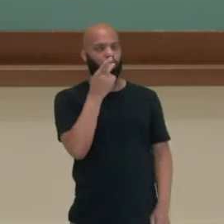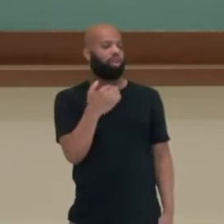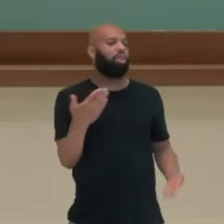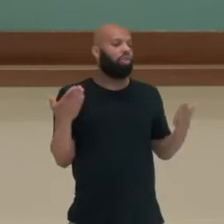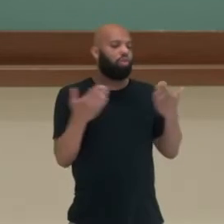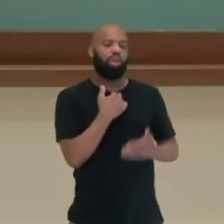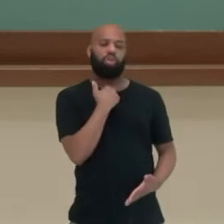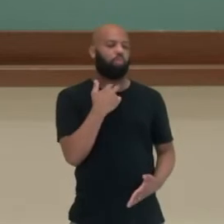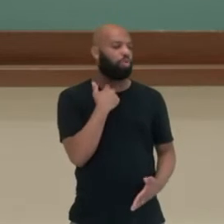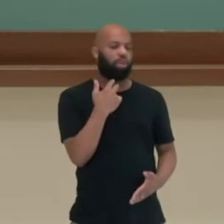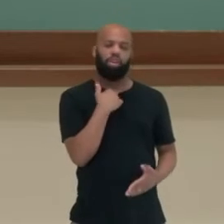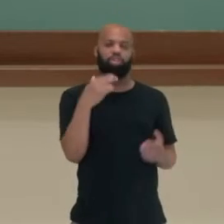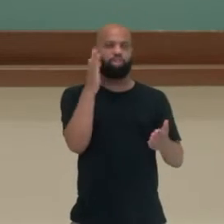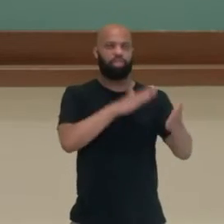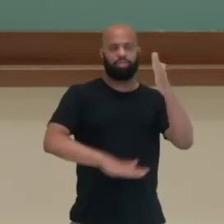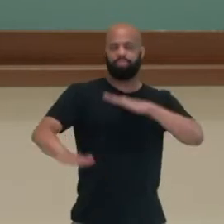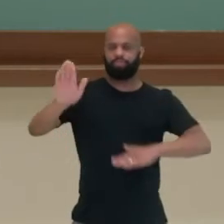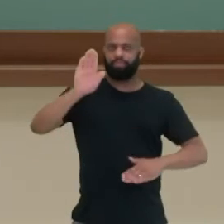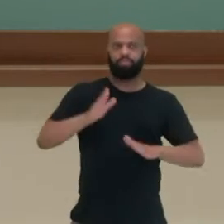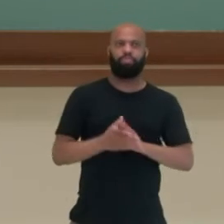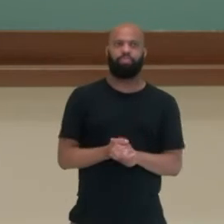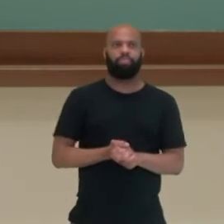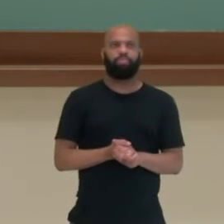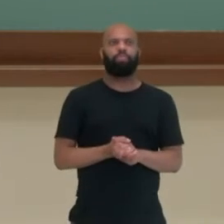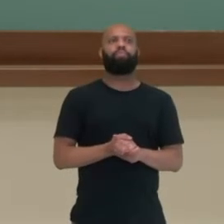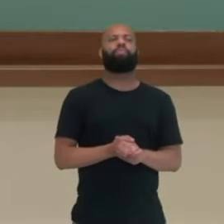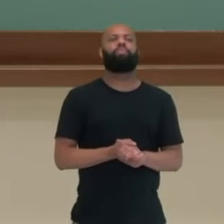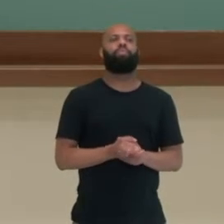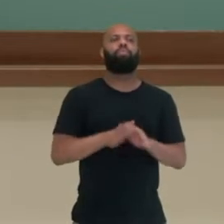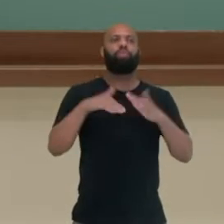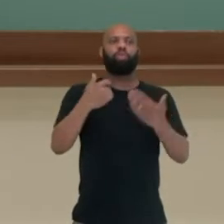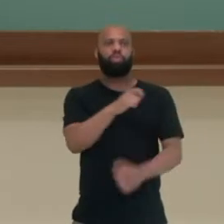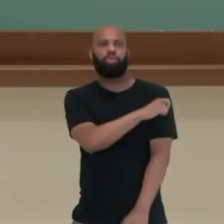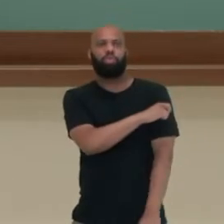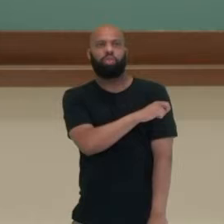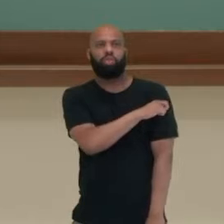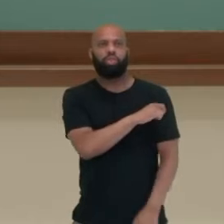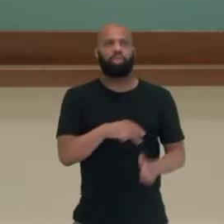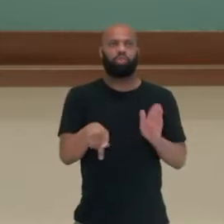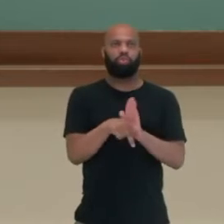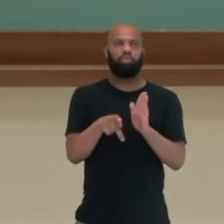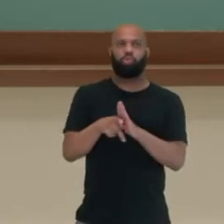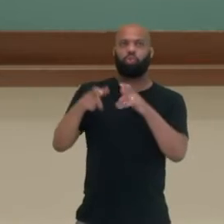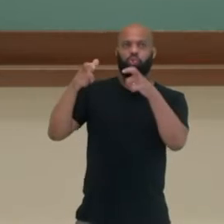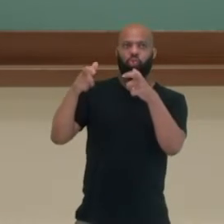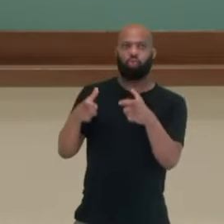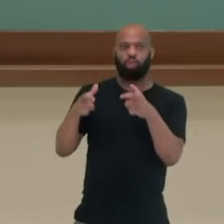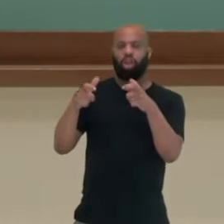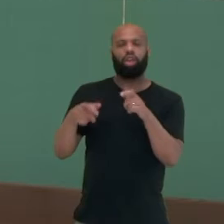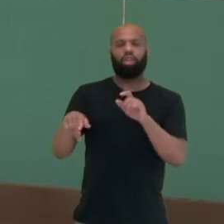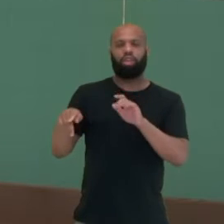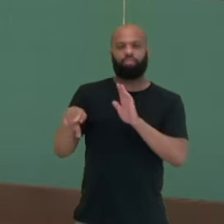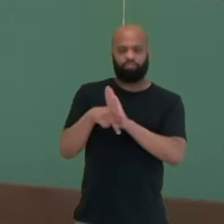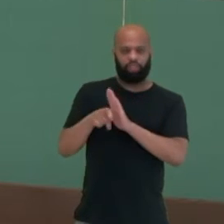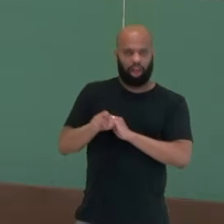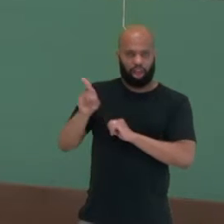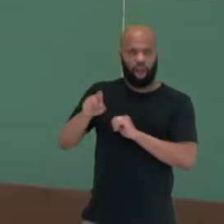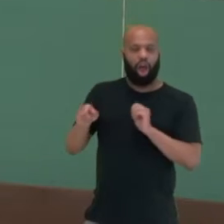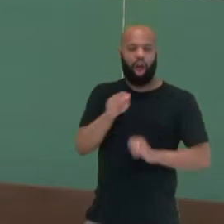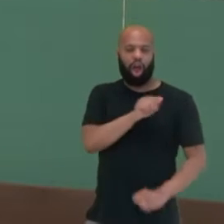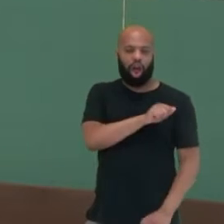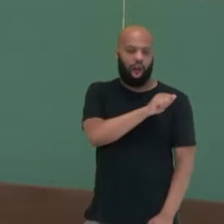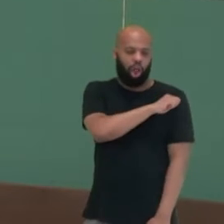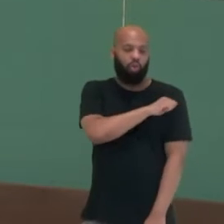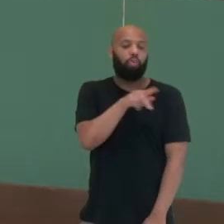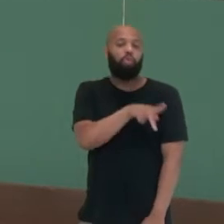fazer o Karatê. Imagine. Os alunos de Funakoshi convenceram que o Karatê era inofensivo. Então